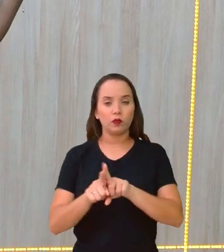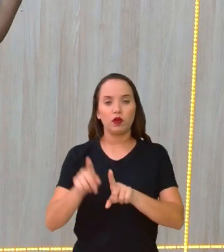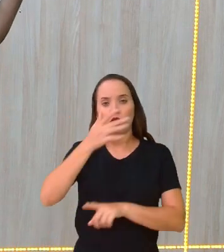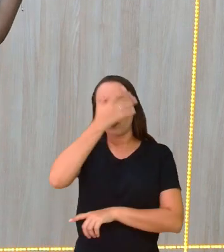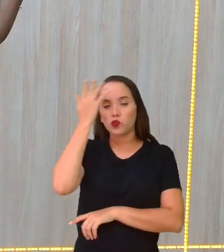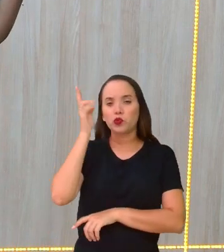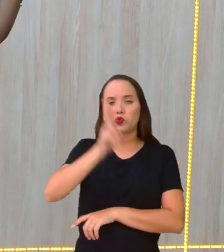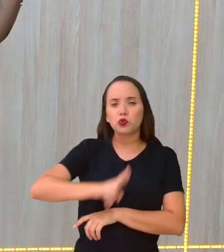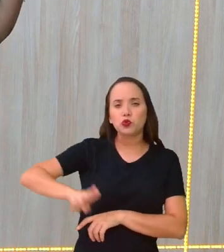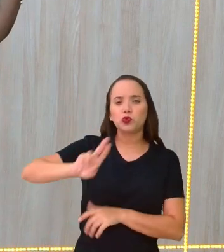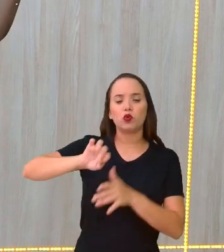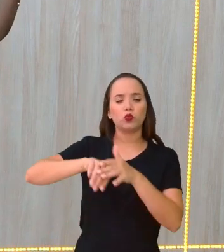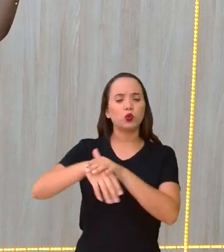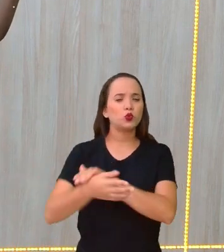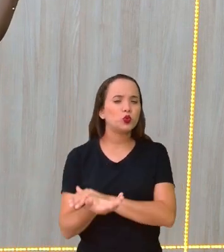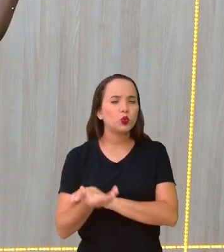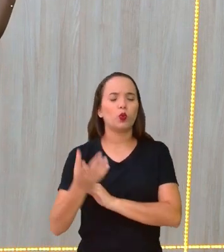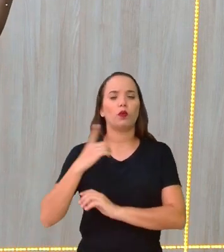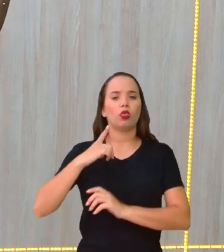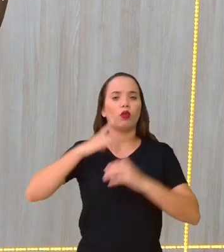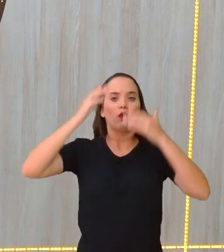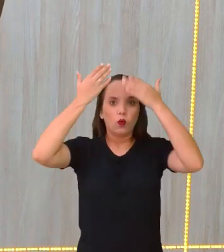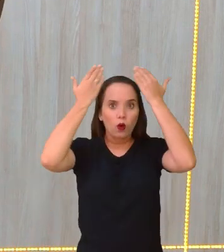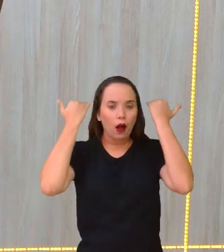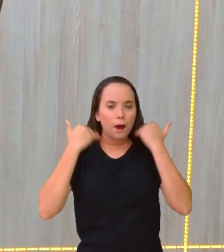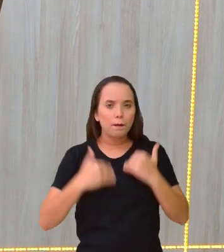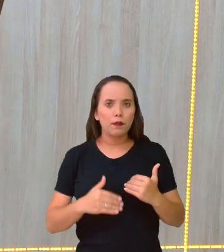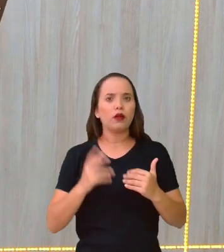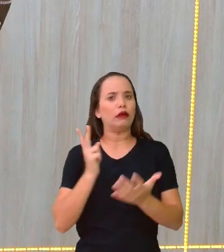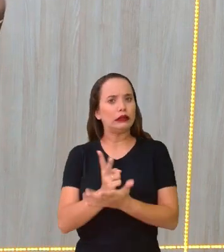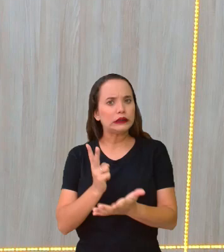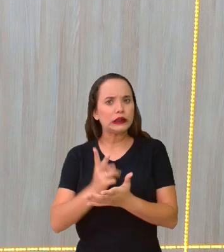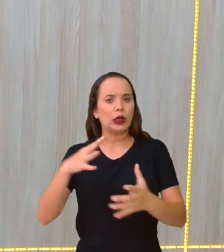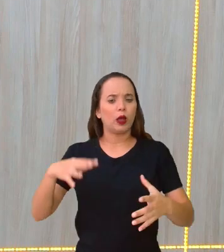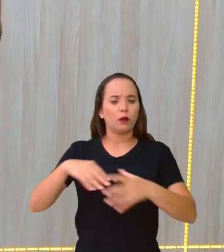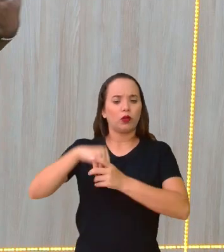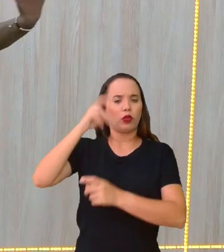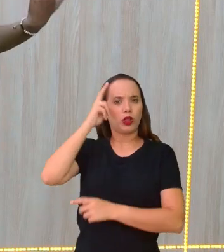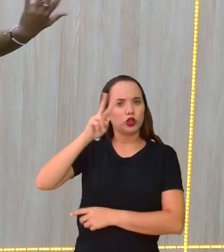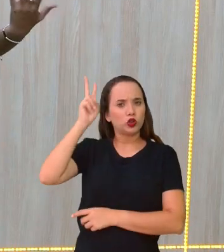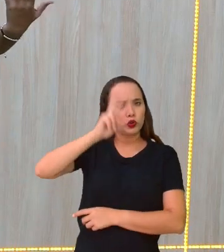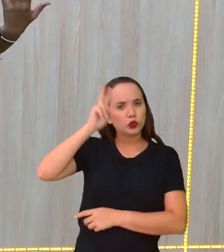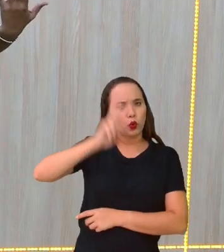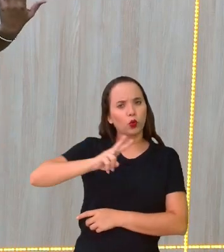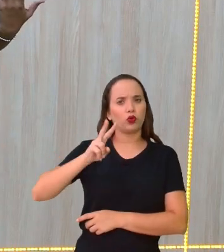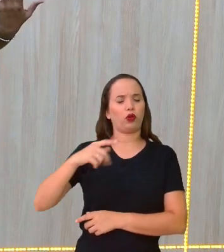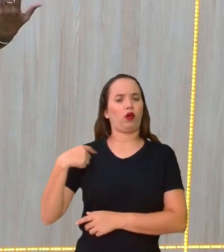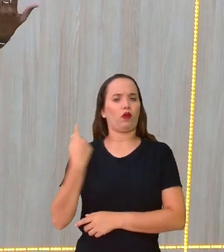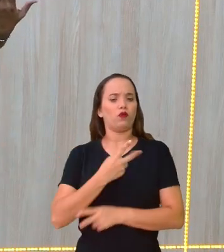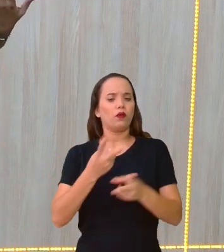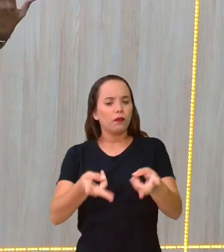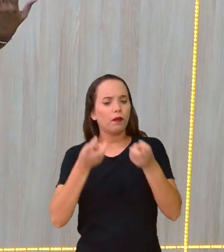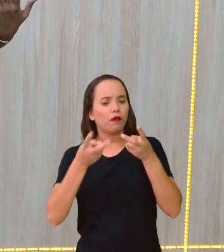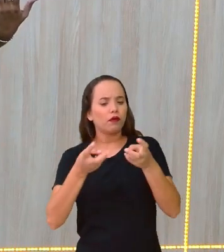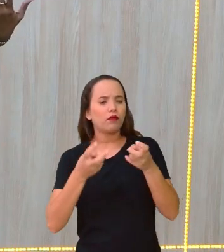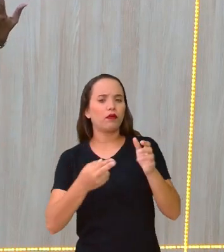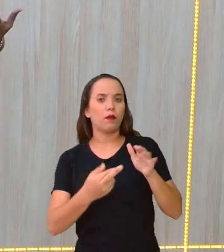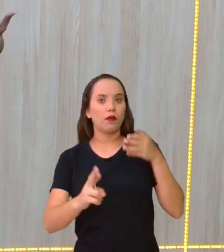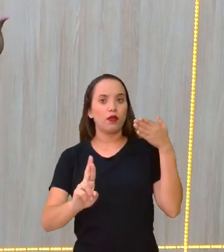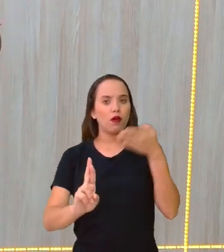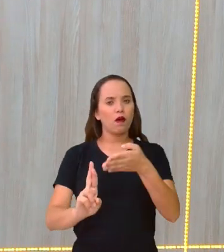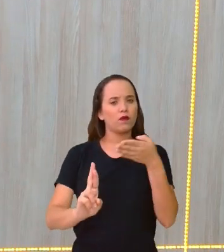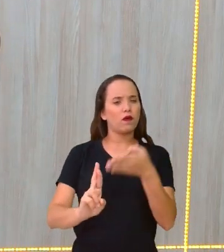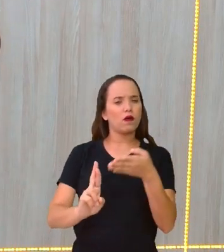com tranças. O cabelo, historicamente, sempre teve muita importância. A gente vê referências e imagens de poemas